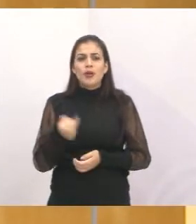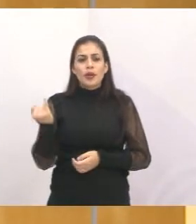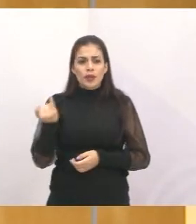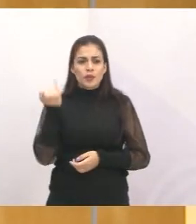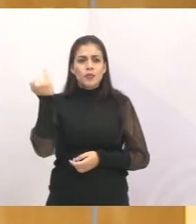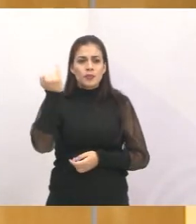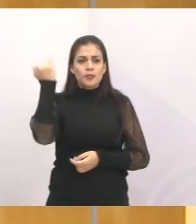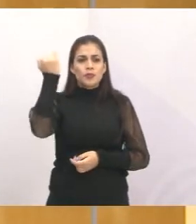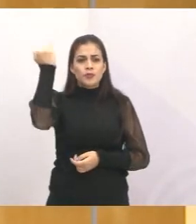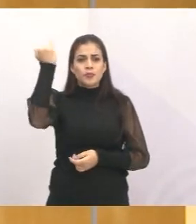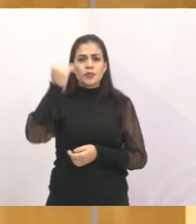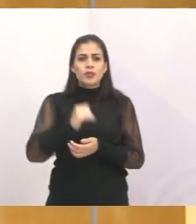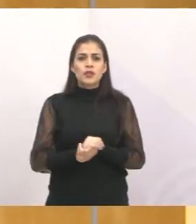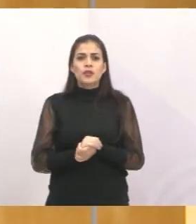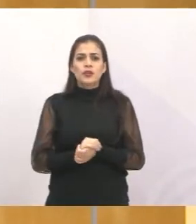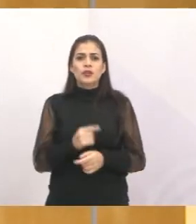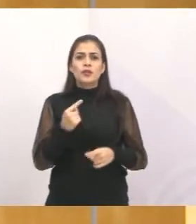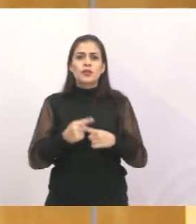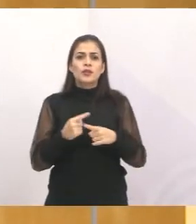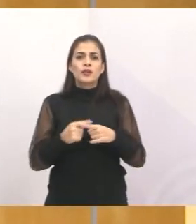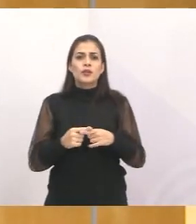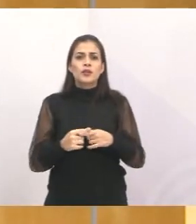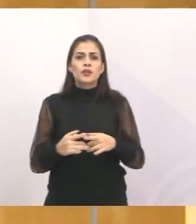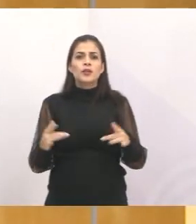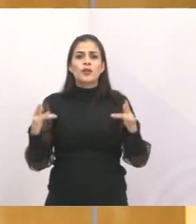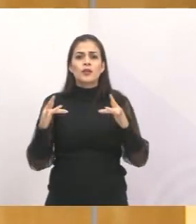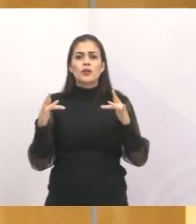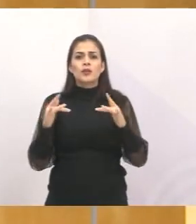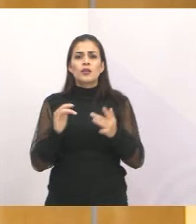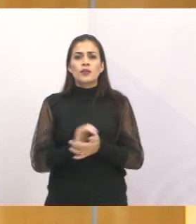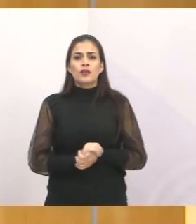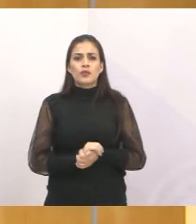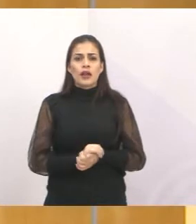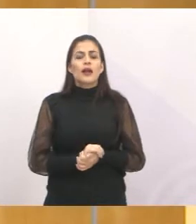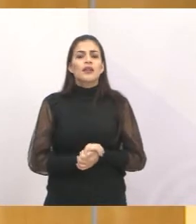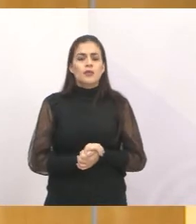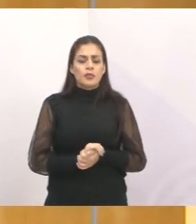porque isso está diretamente ligado ao meio ambiente.